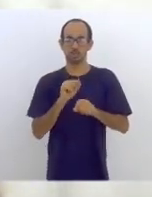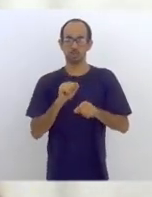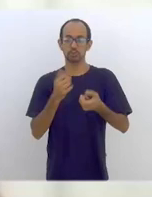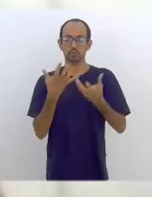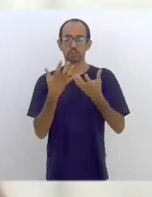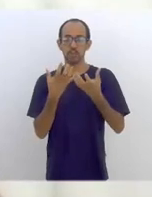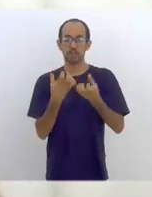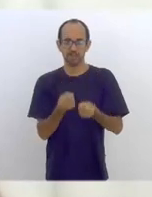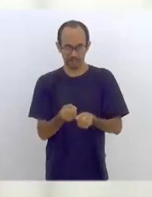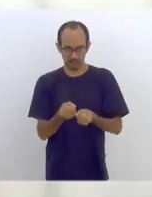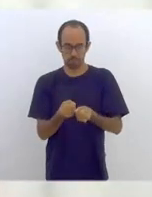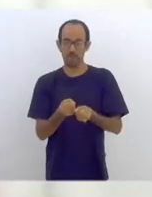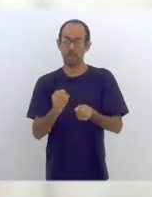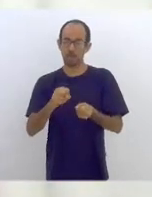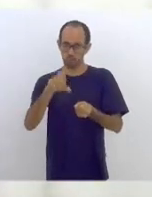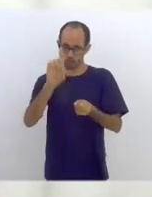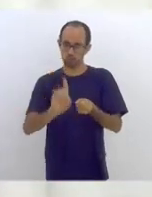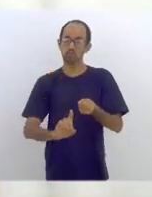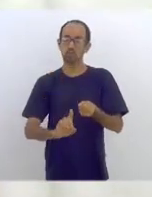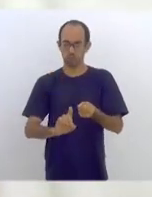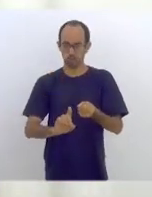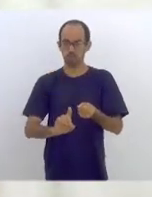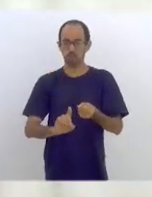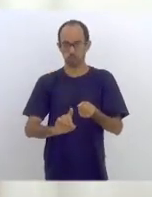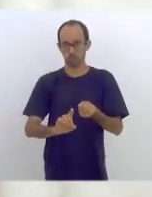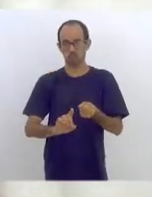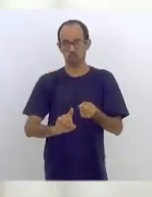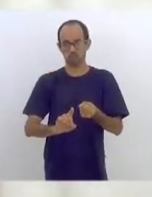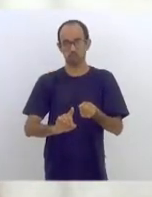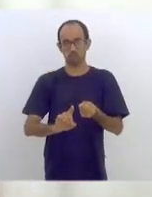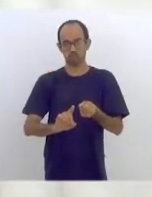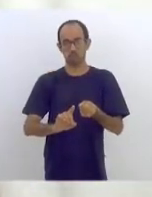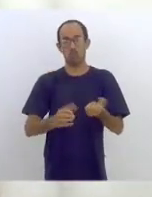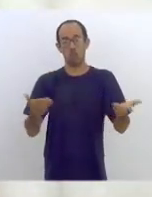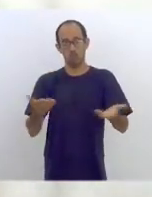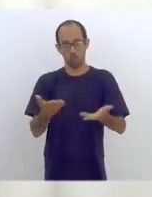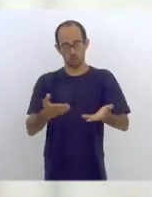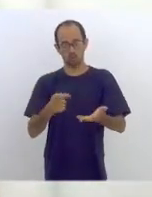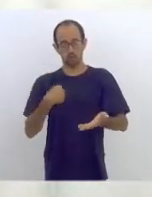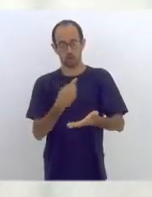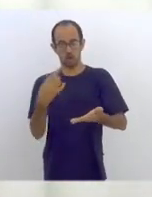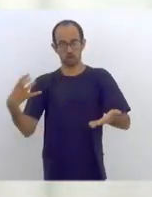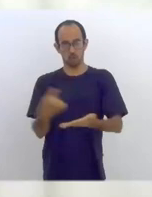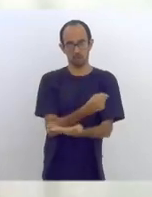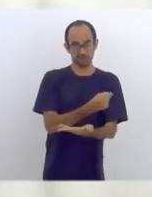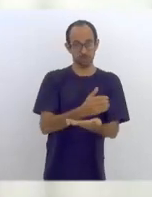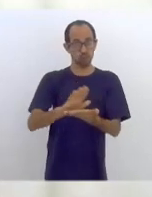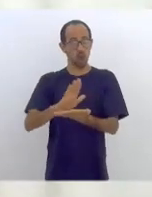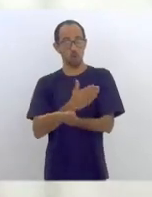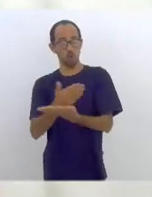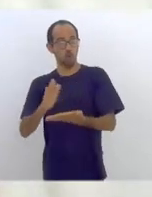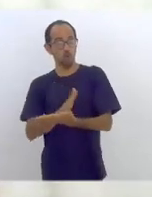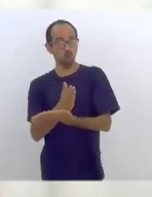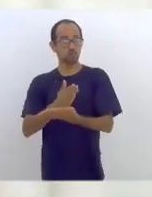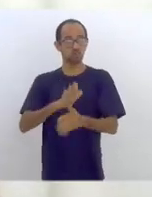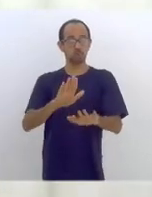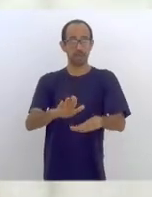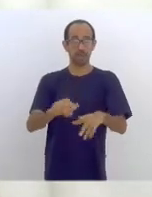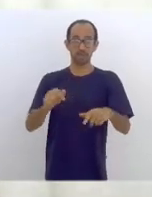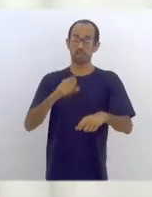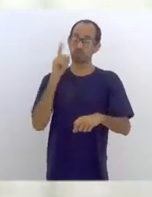ter direitos garantidos. E hoje nós conquistamos alguns direitos, mas a